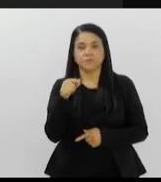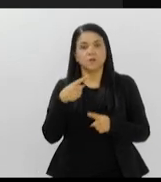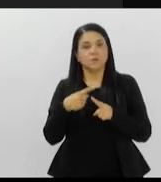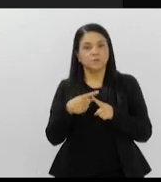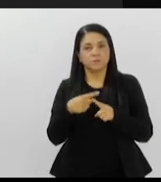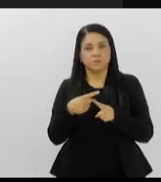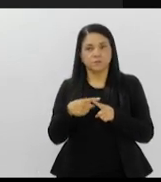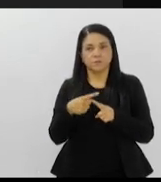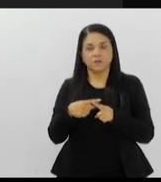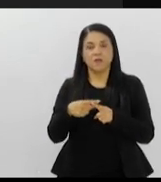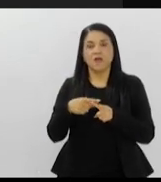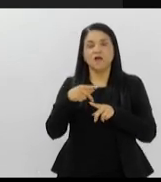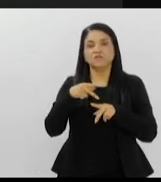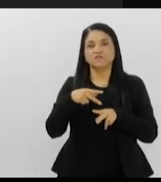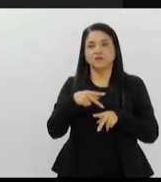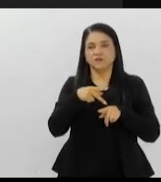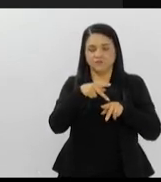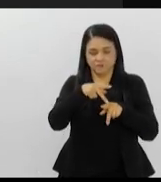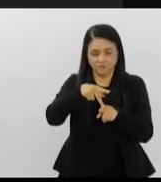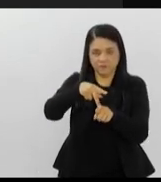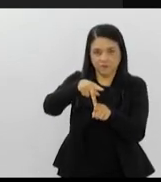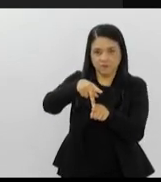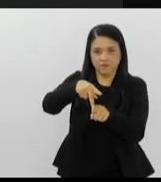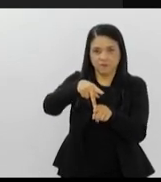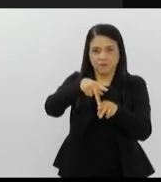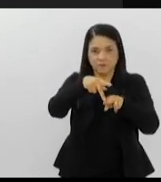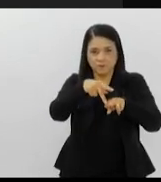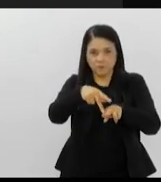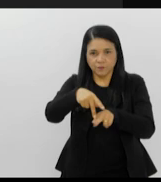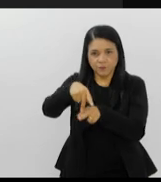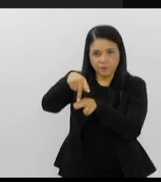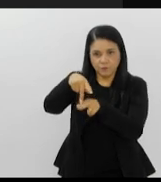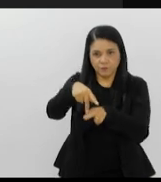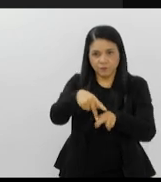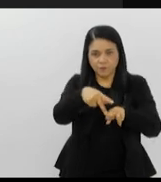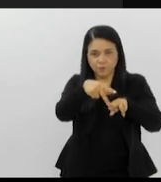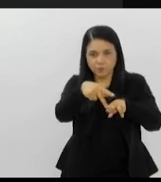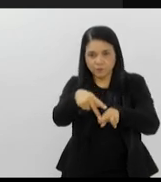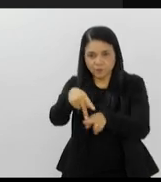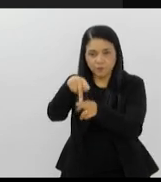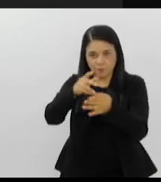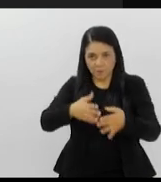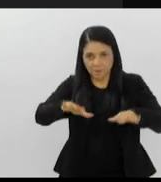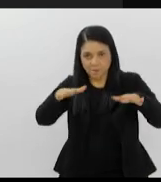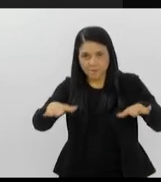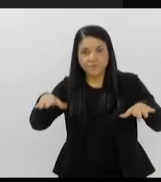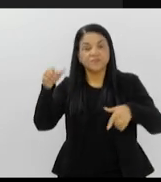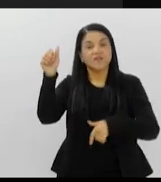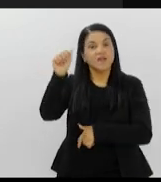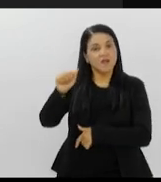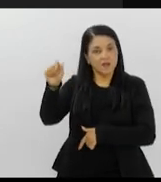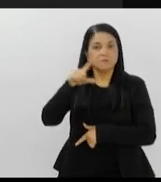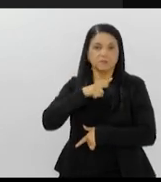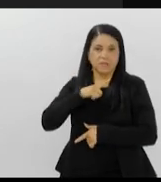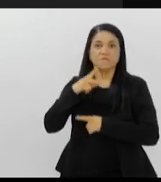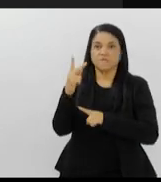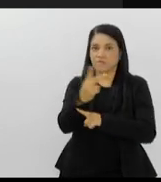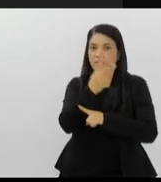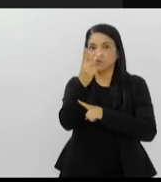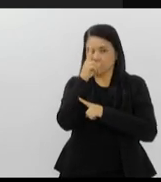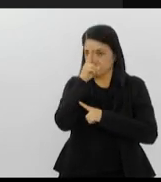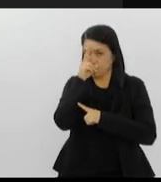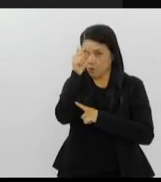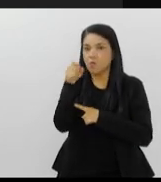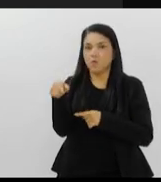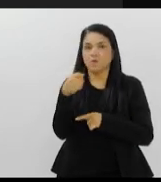o kitesurf, ele precisa de vento bom, vento forte, constante. Isso tem Araruama. Desde que eu